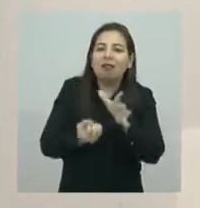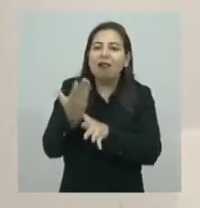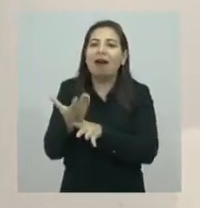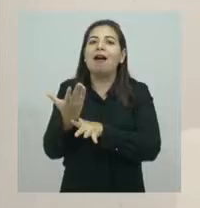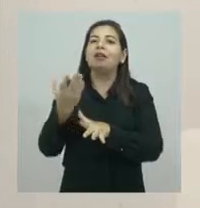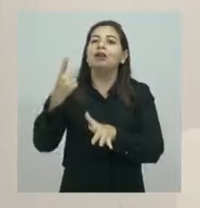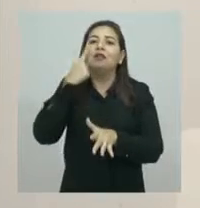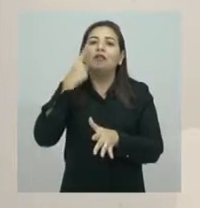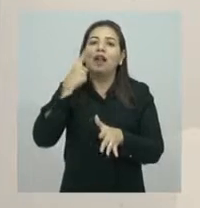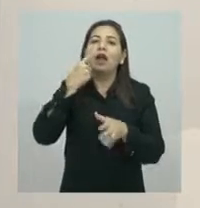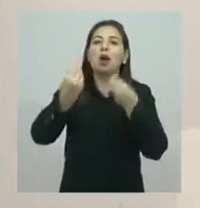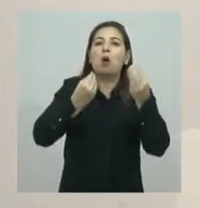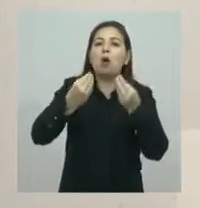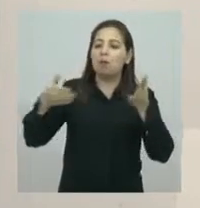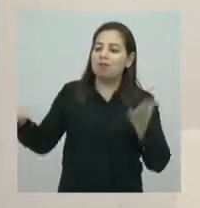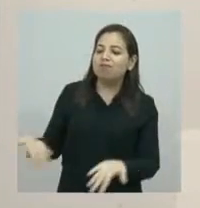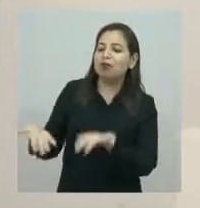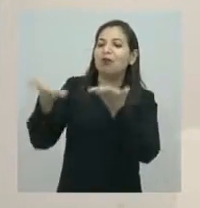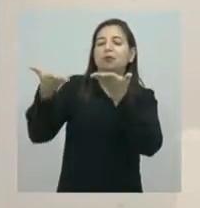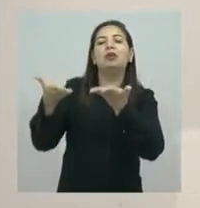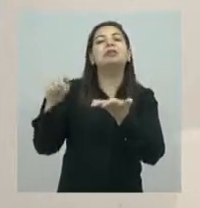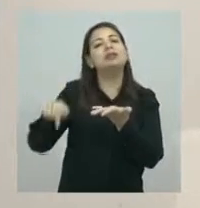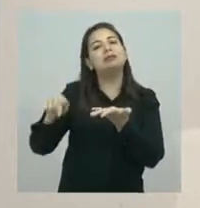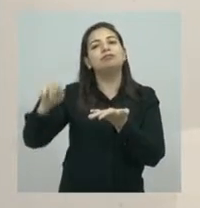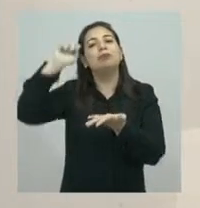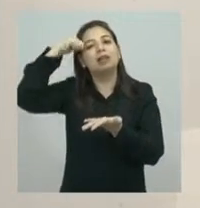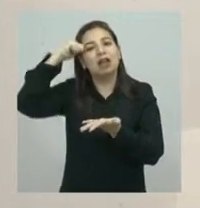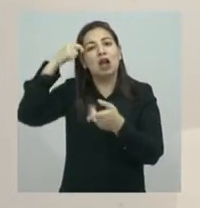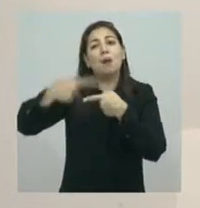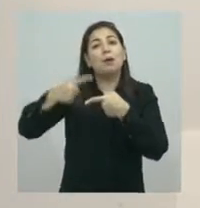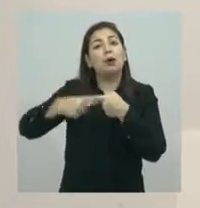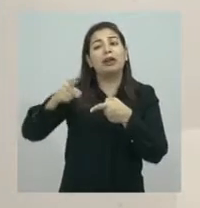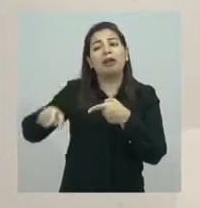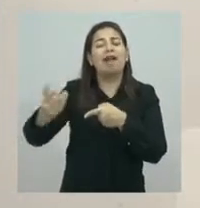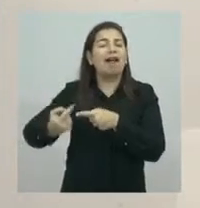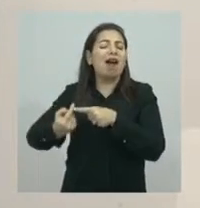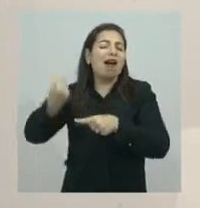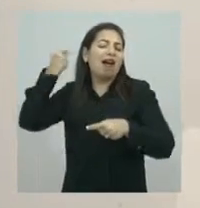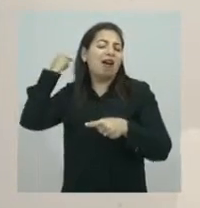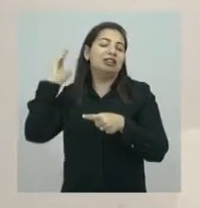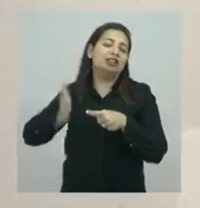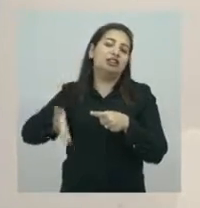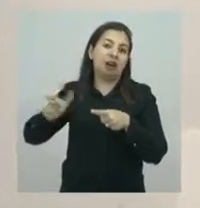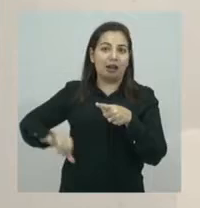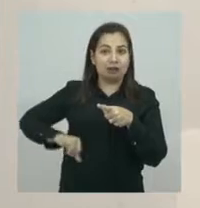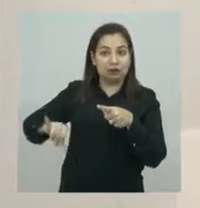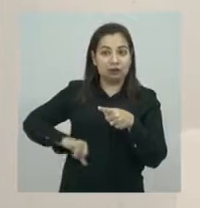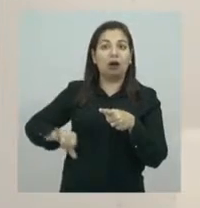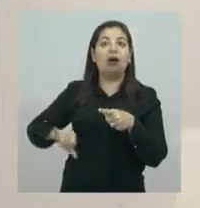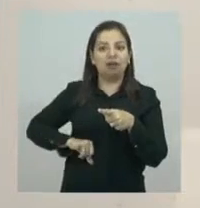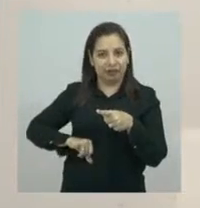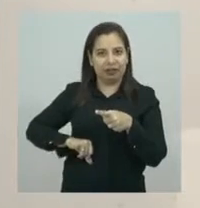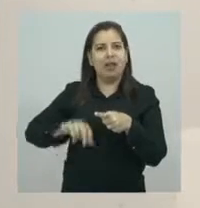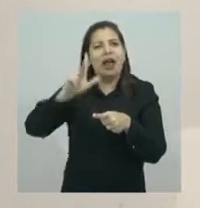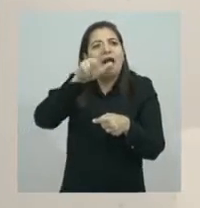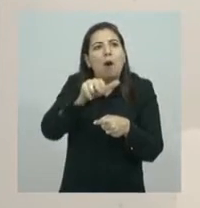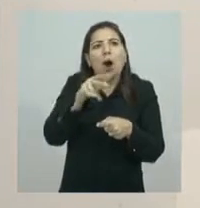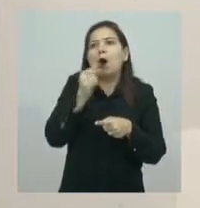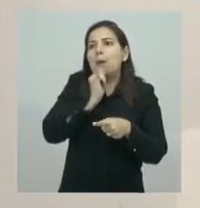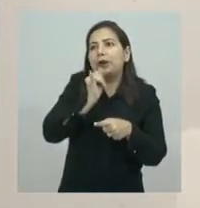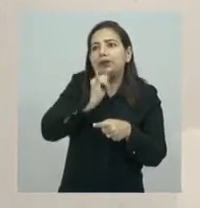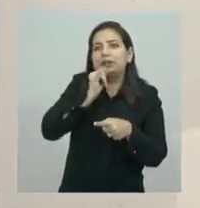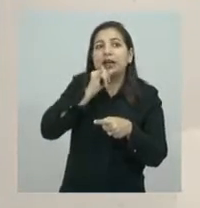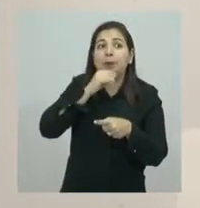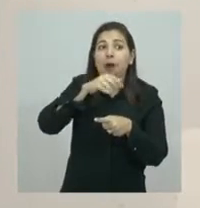governo Lula, foi um ministério, e também a questão do estatuto, são medidas alternativas de como a